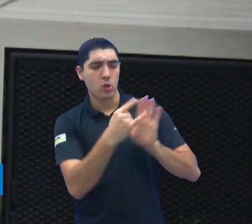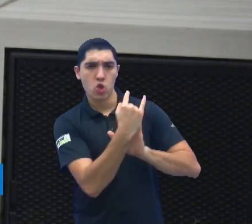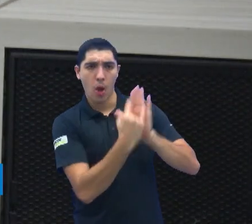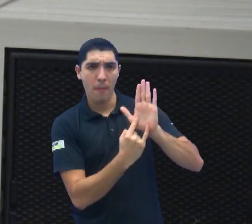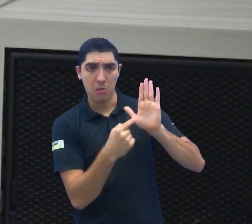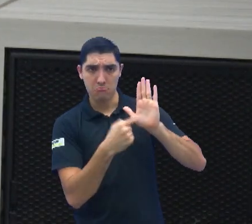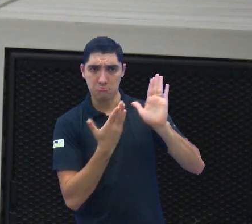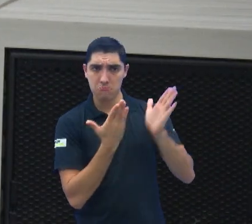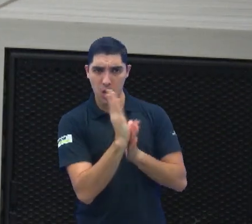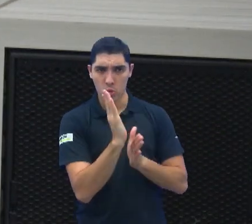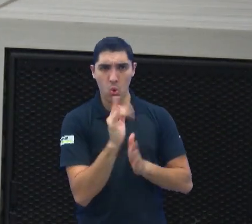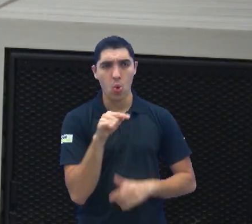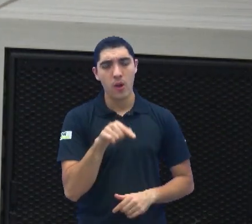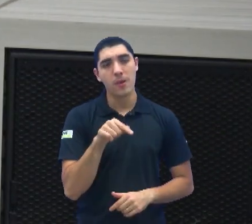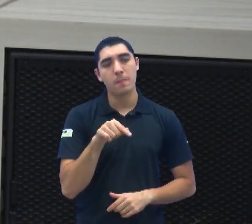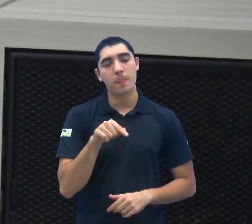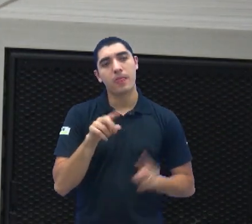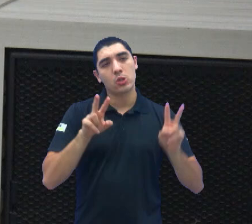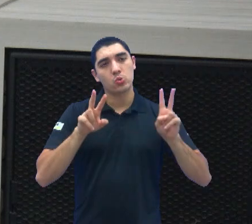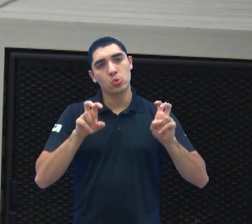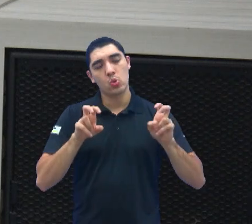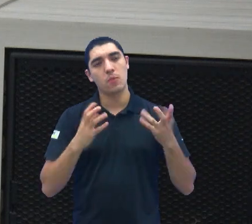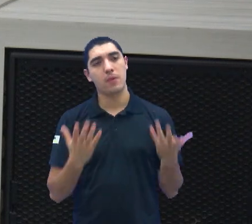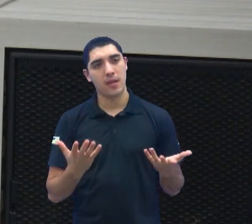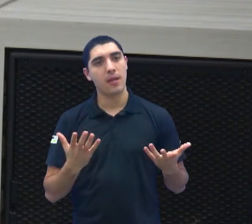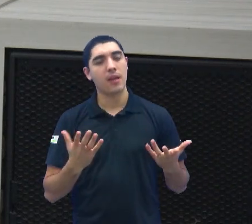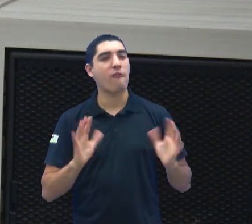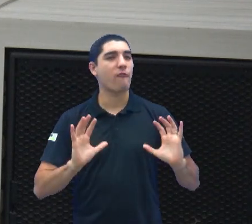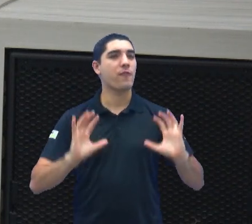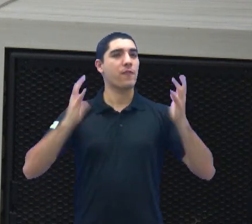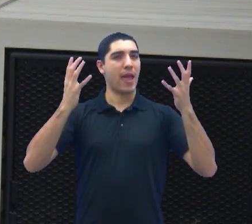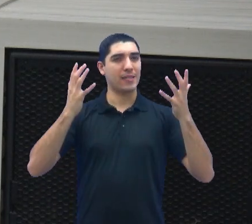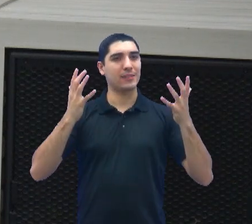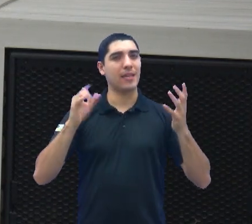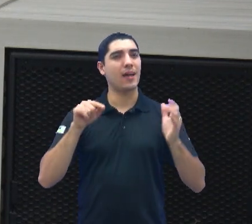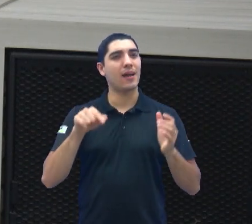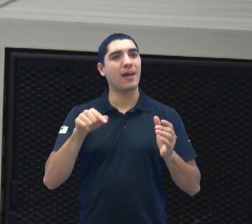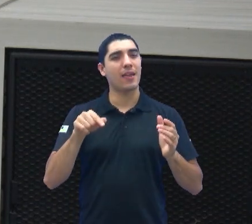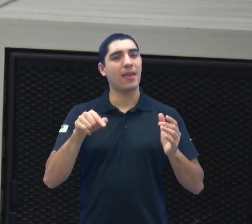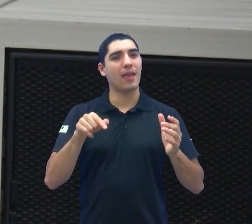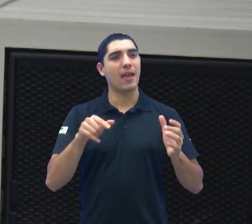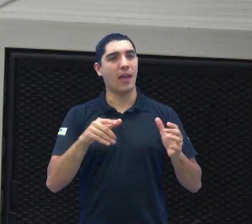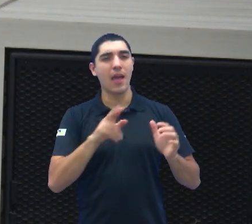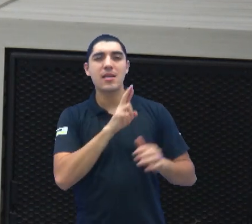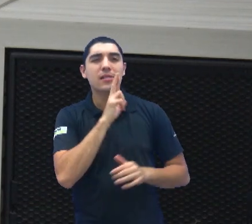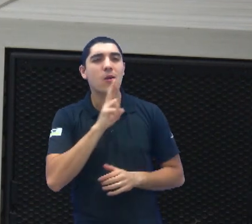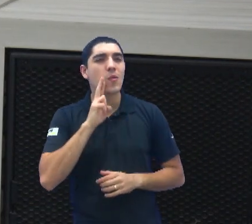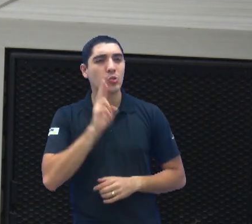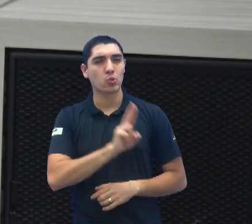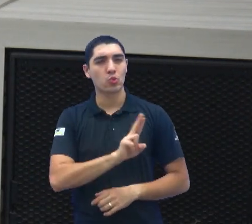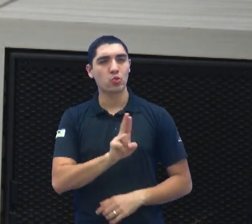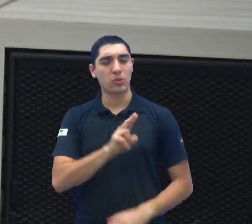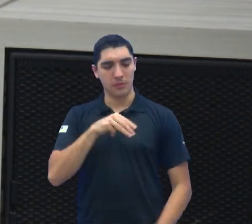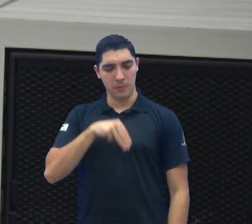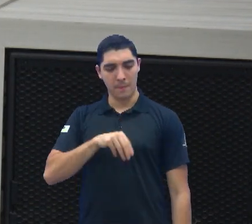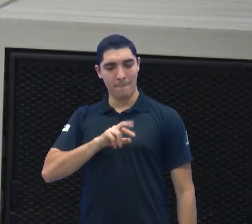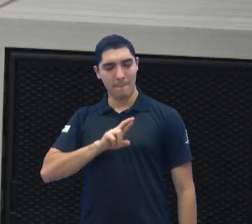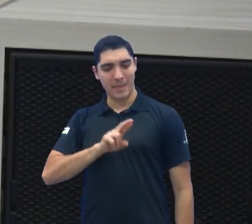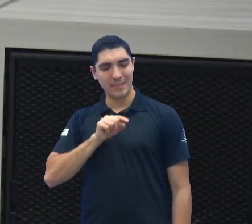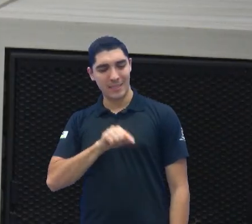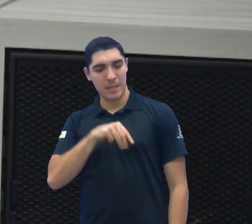nesse bloco agora, que é a questão das festividades do Mr. Mu, aqui de São José dos Campos. Nós recebemos no nosso gabinete